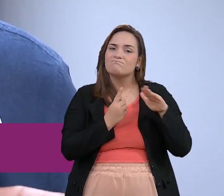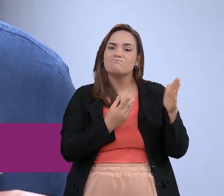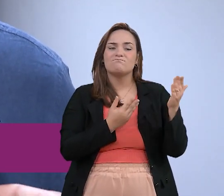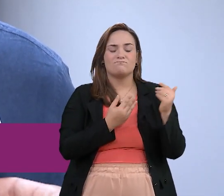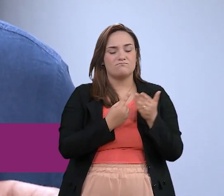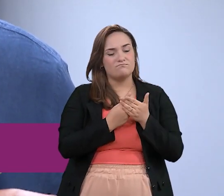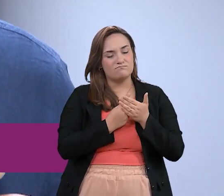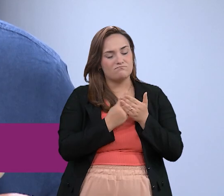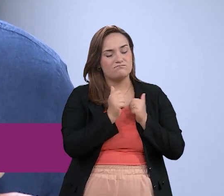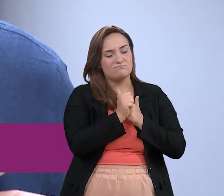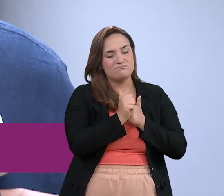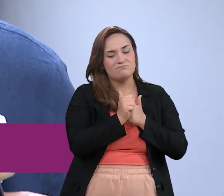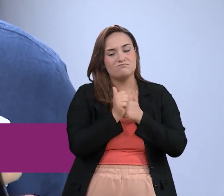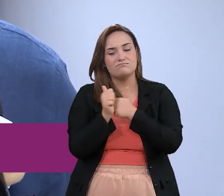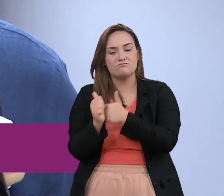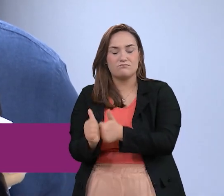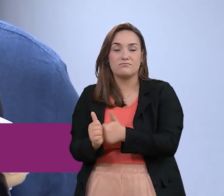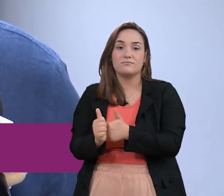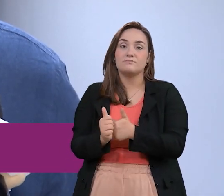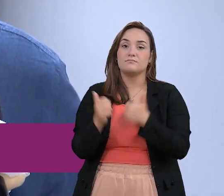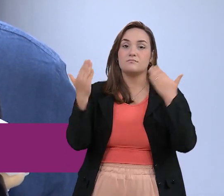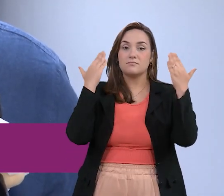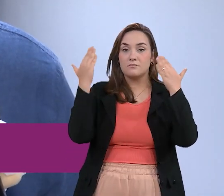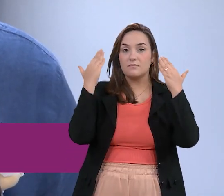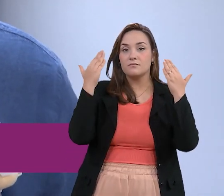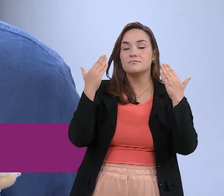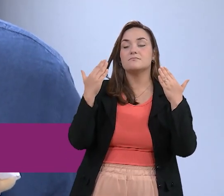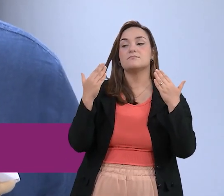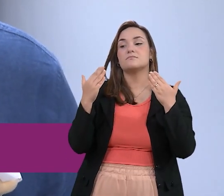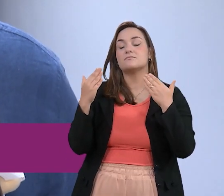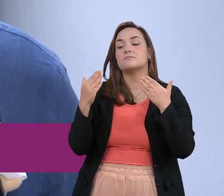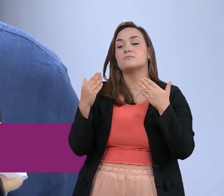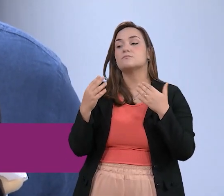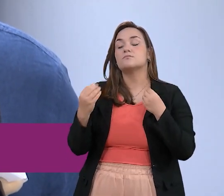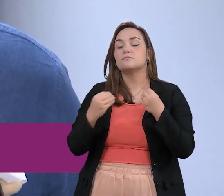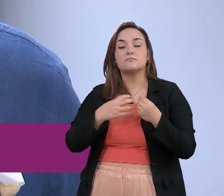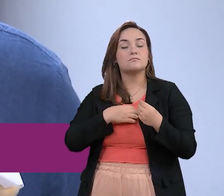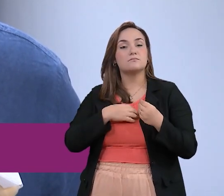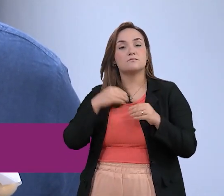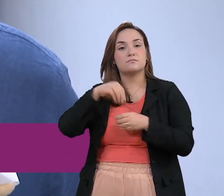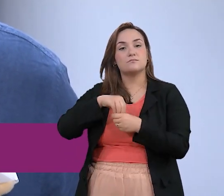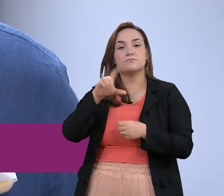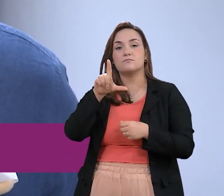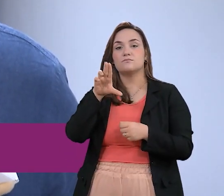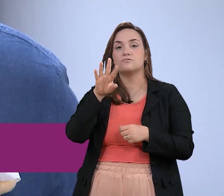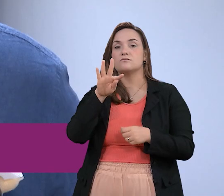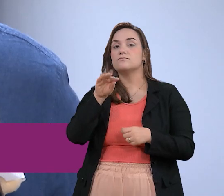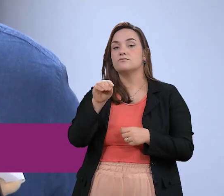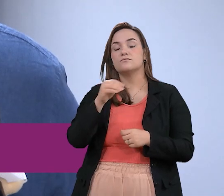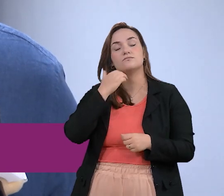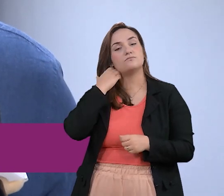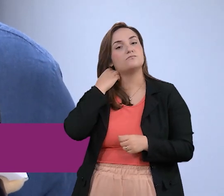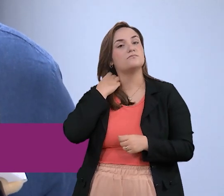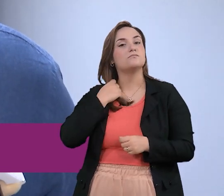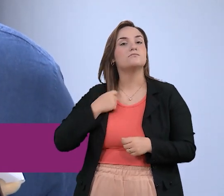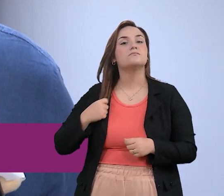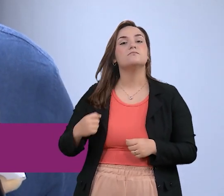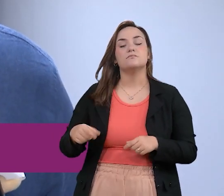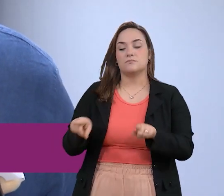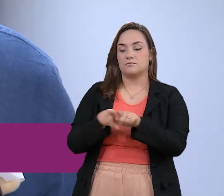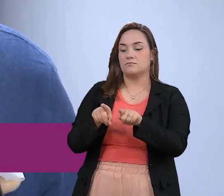acompanhamento no sentido psicológico para ver eh passar por esse luto né e assim poder dar